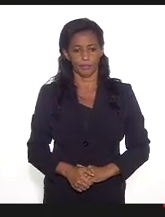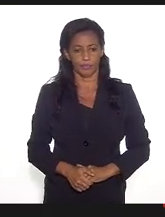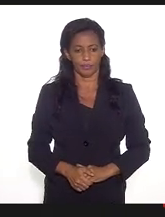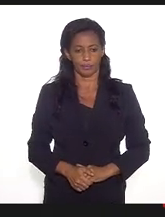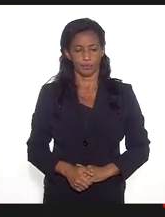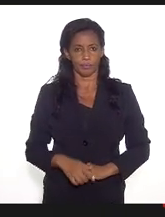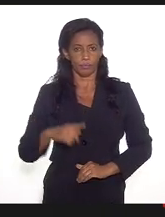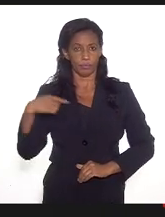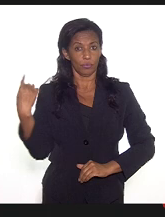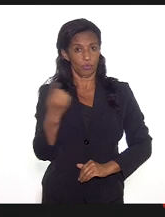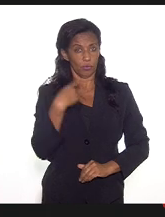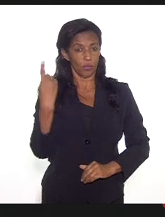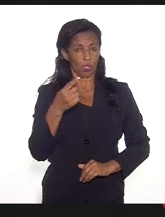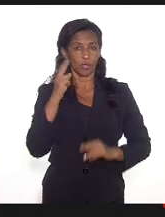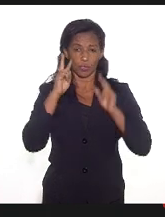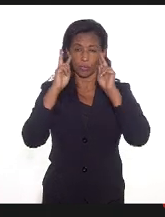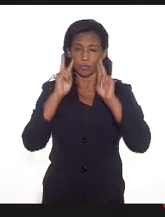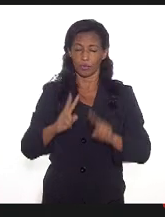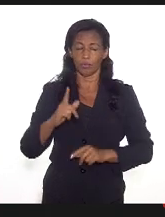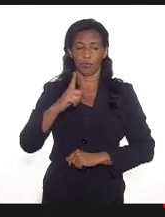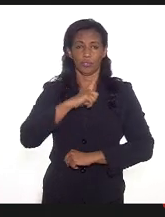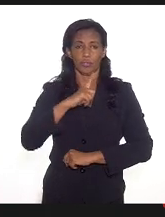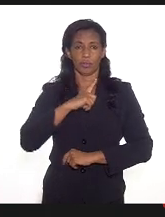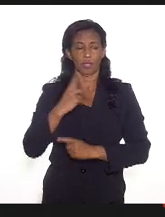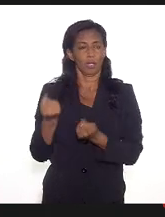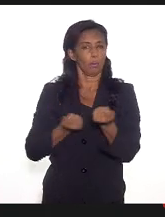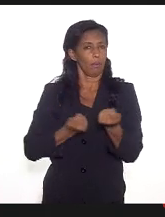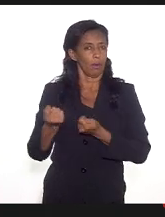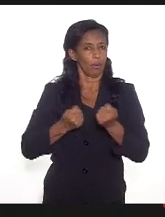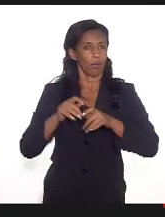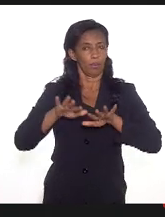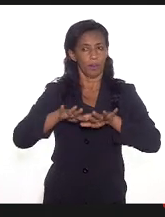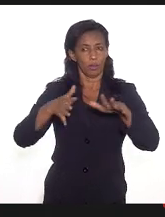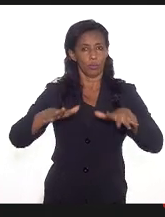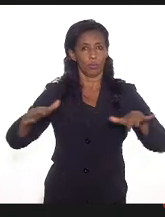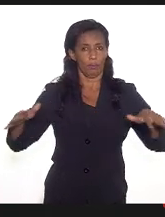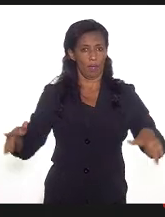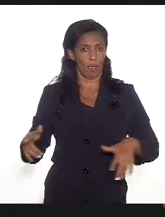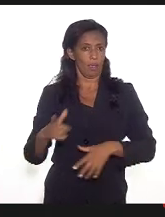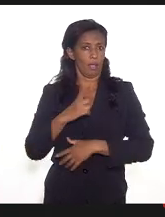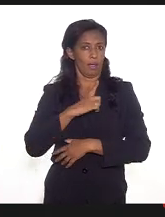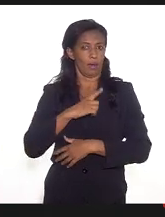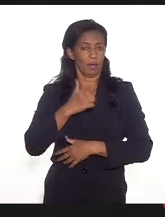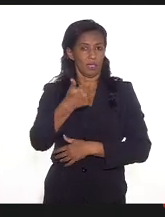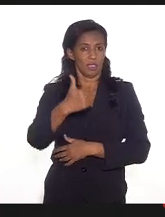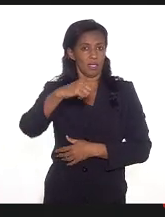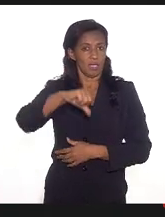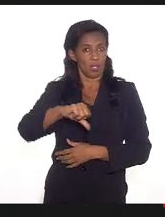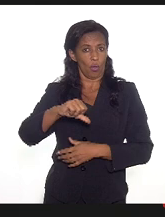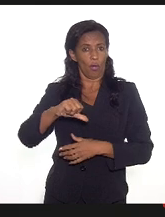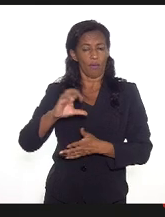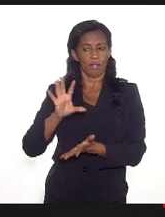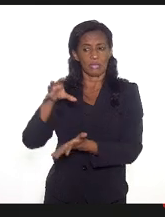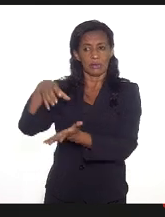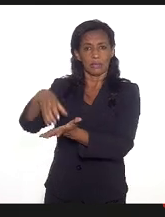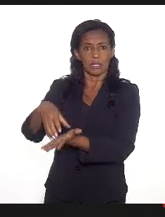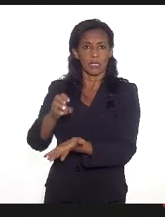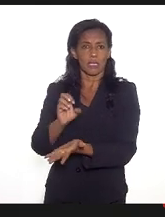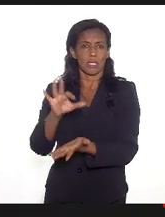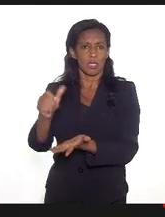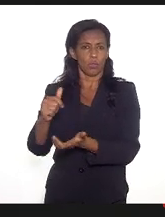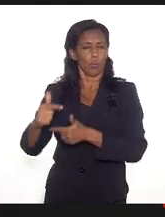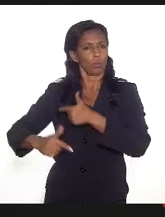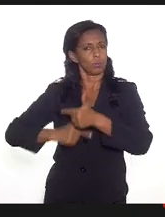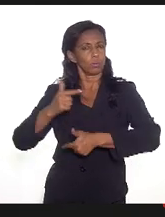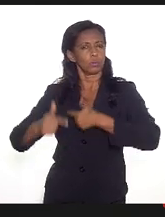nós vimos que existem a economia do mar, ela considera 19 grandes setores de